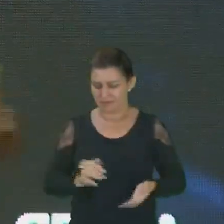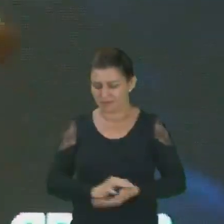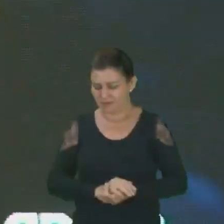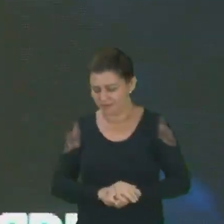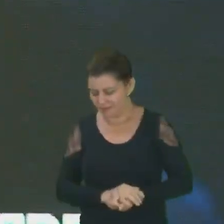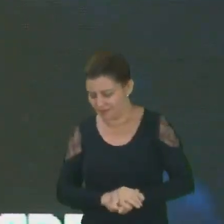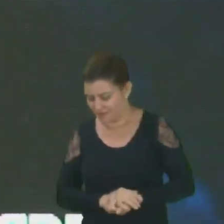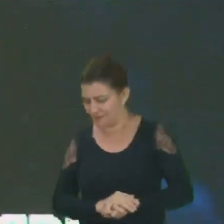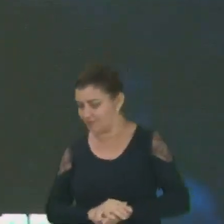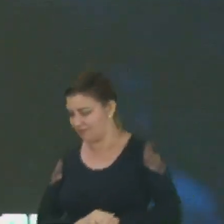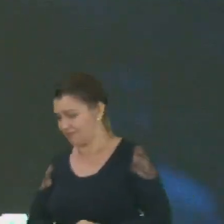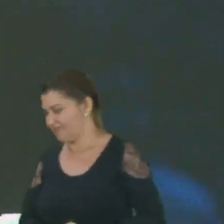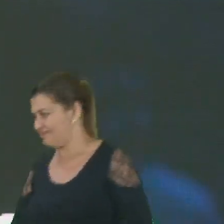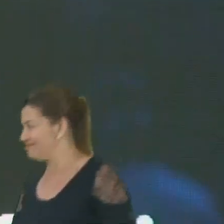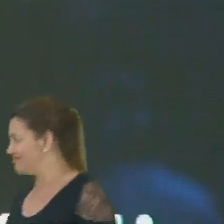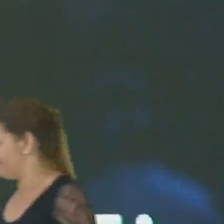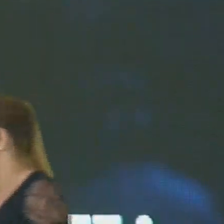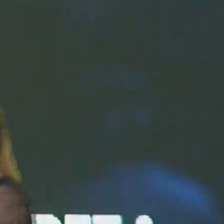E é por causa da cruz.